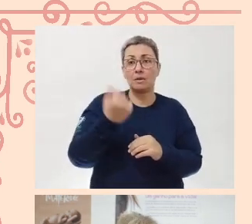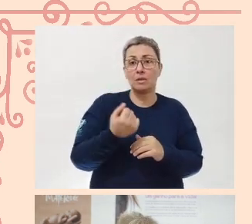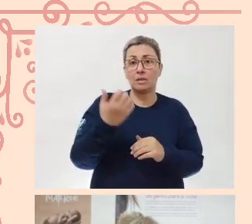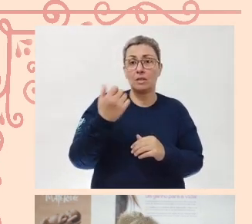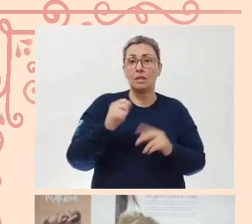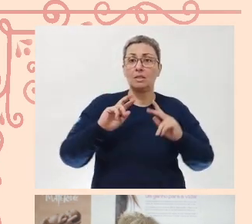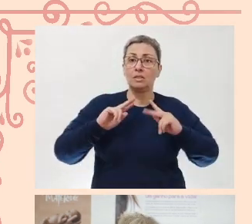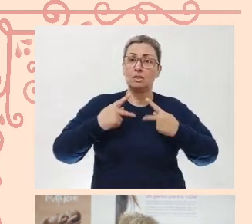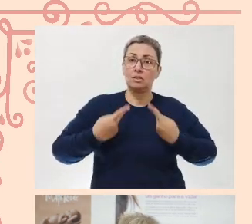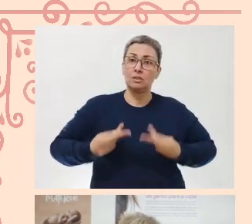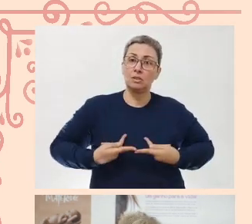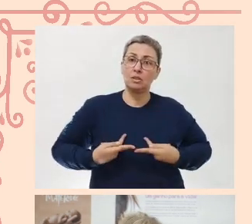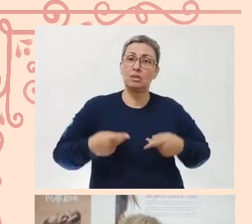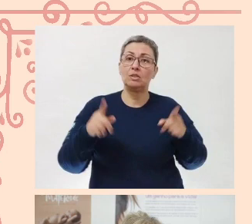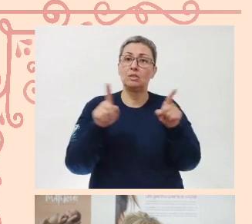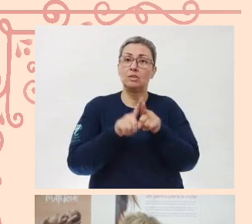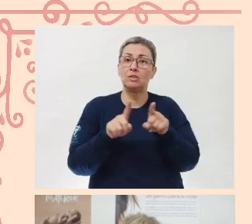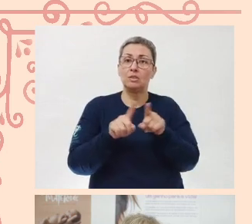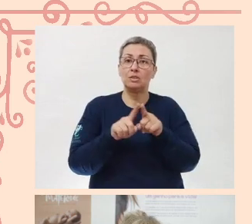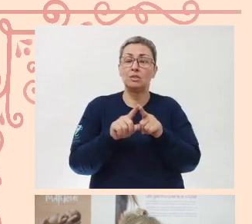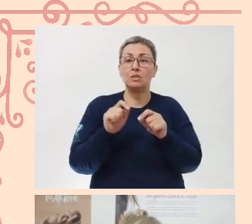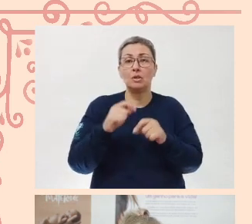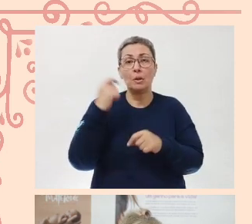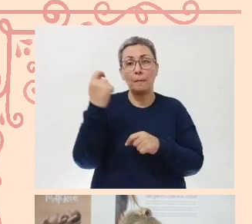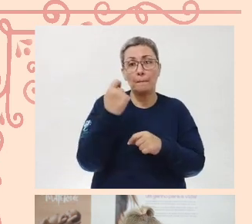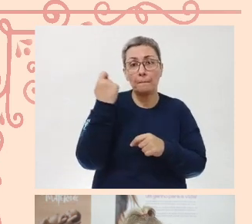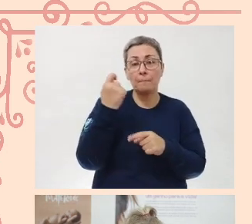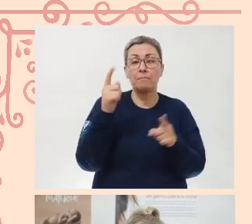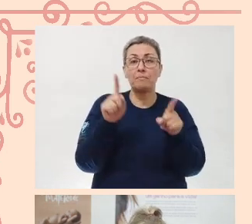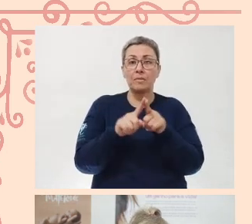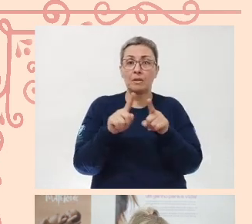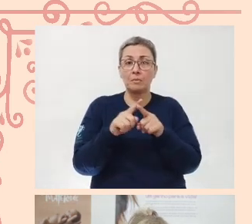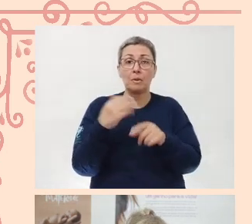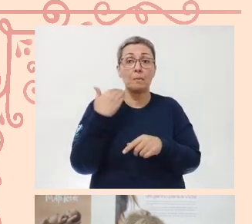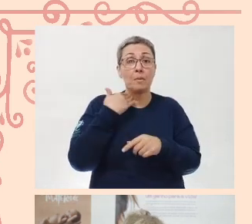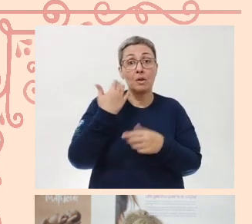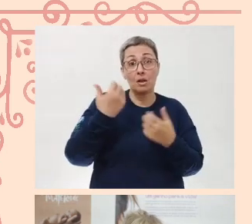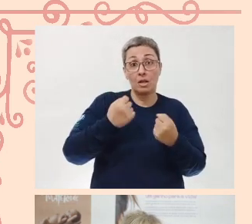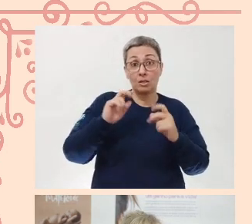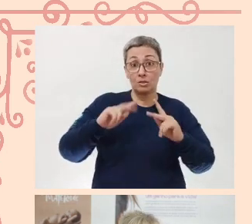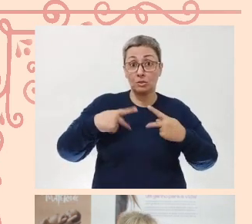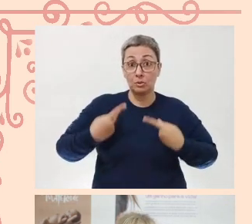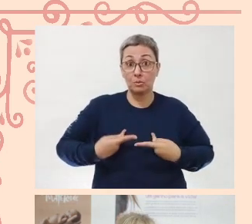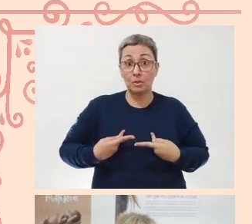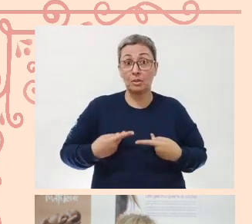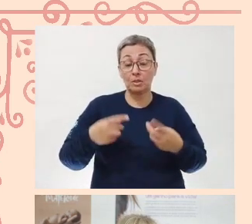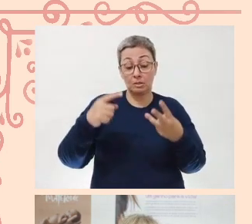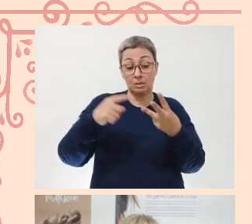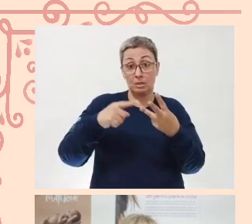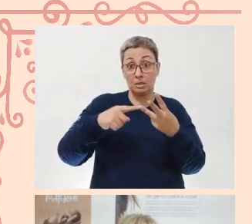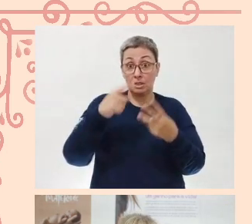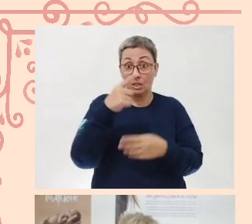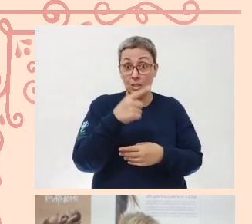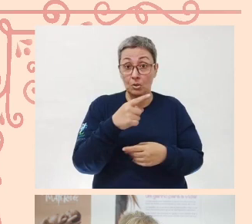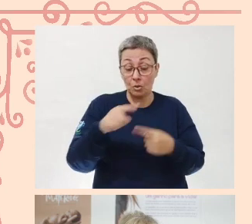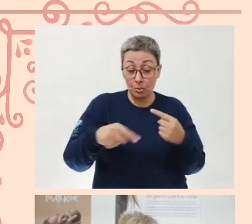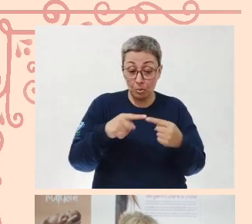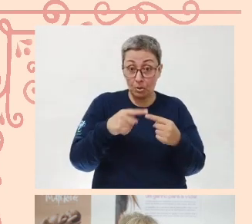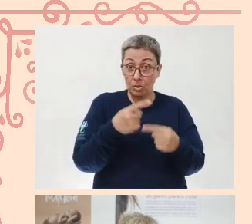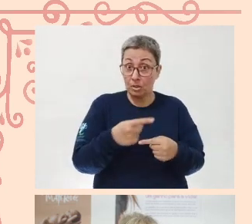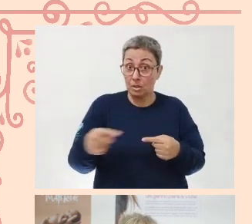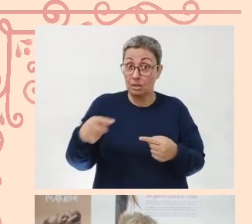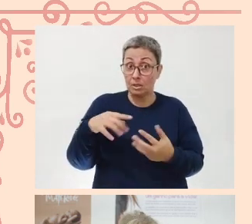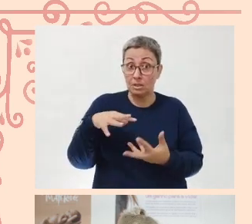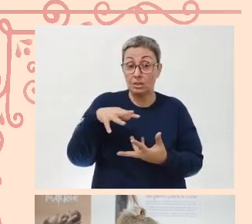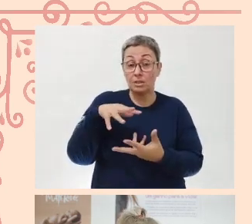Leite Humano e da Rede Paulista de Bancos de Leite Humano. O terceiro objetivo